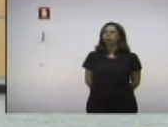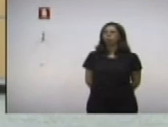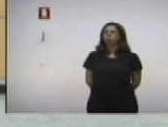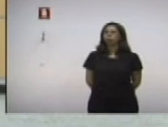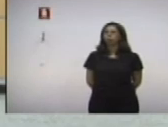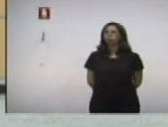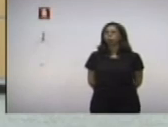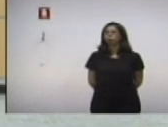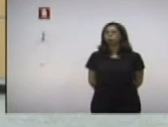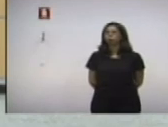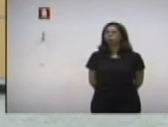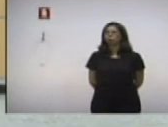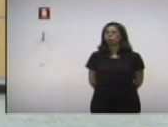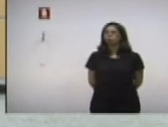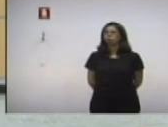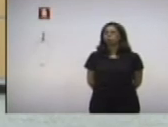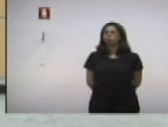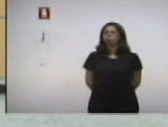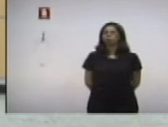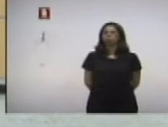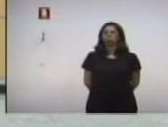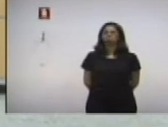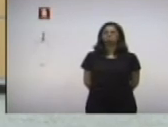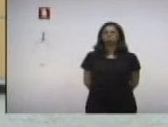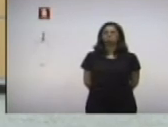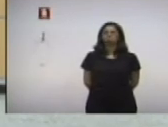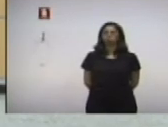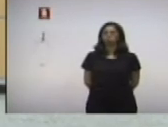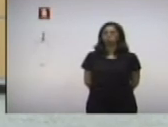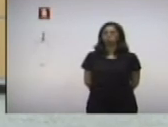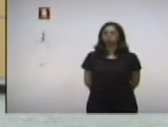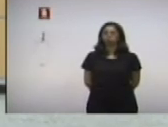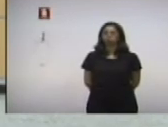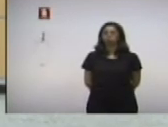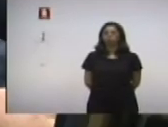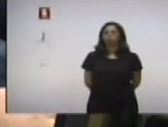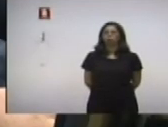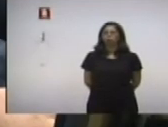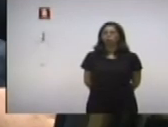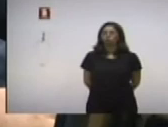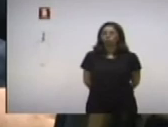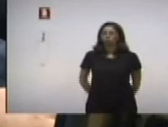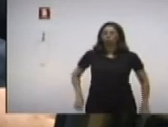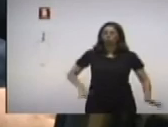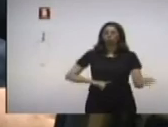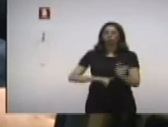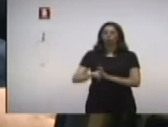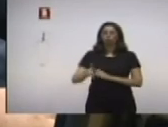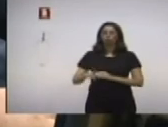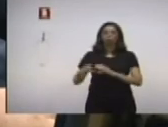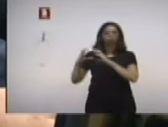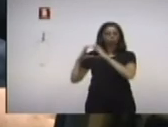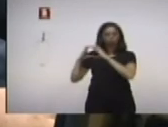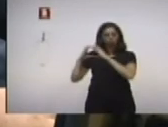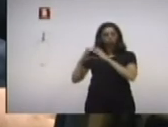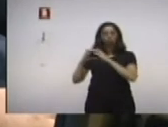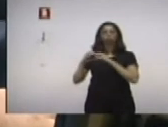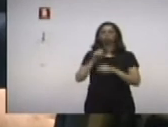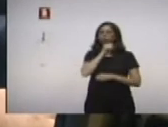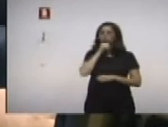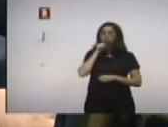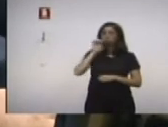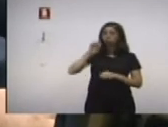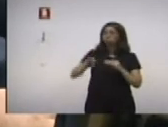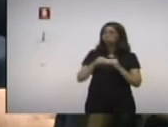o vereador tiguila o senador da coco a Gra Sandro e a emenda